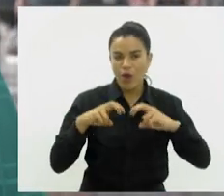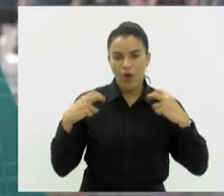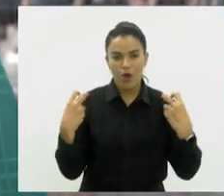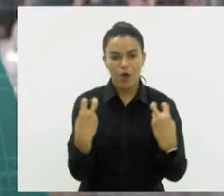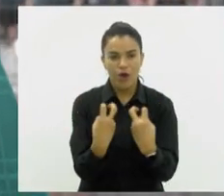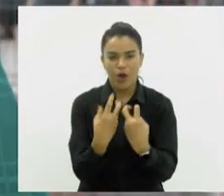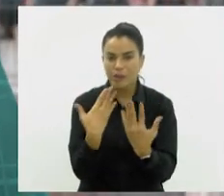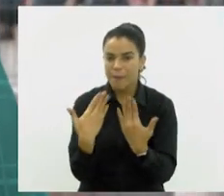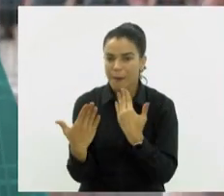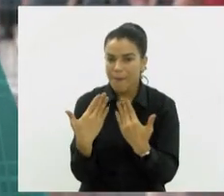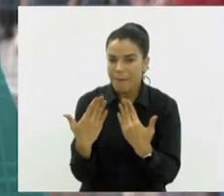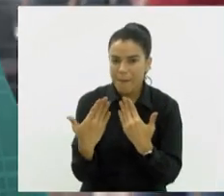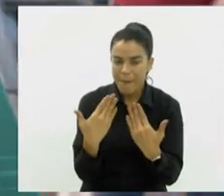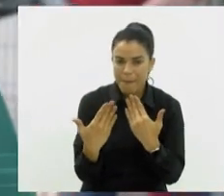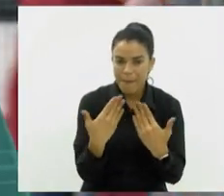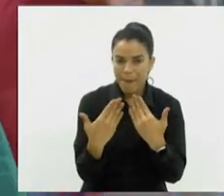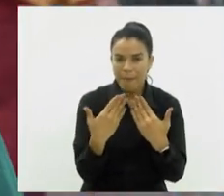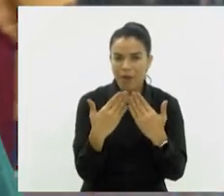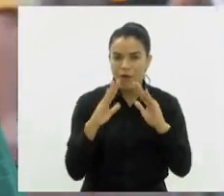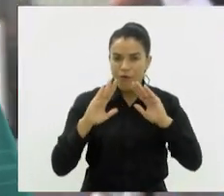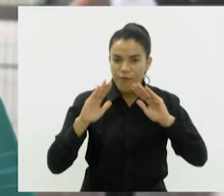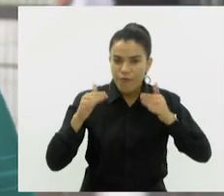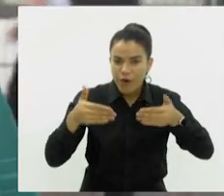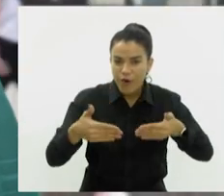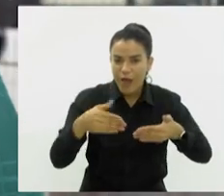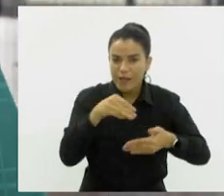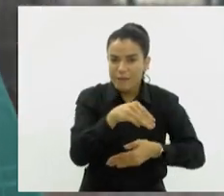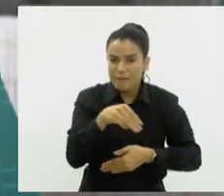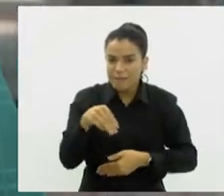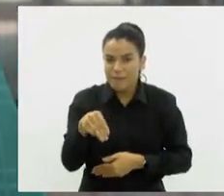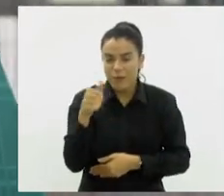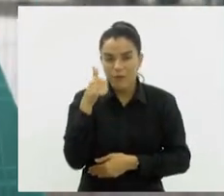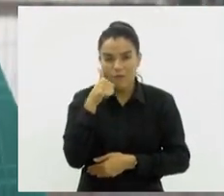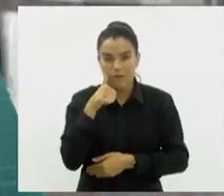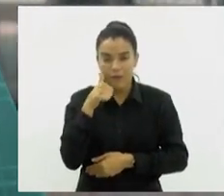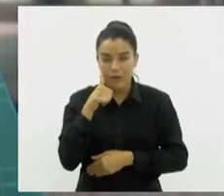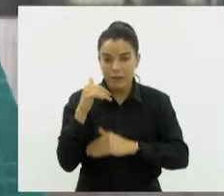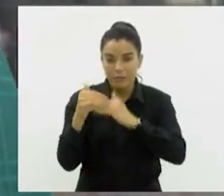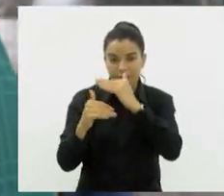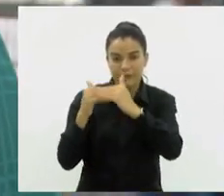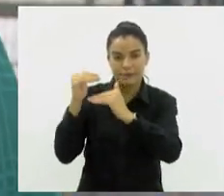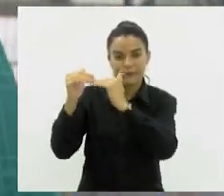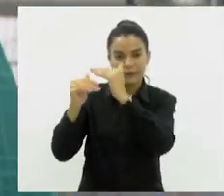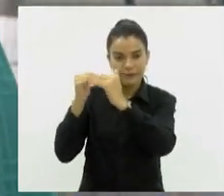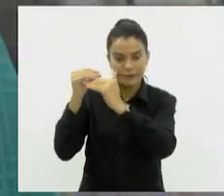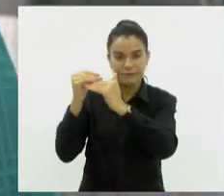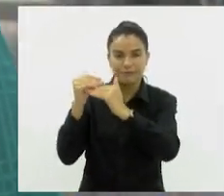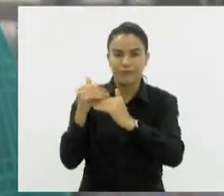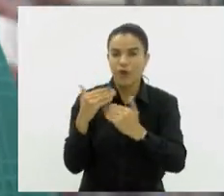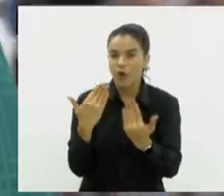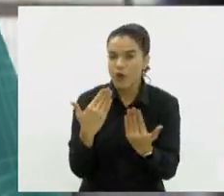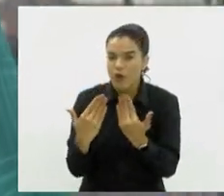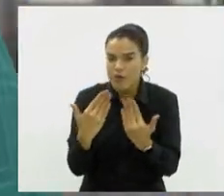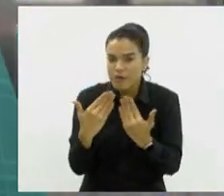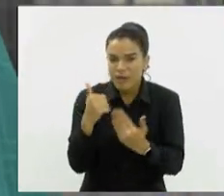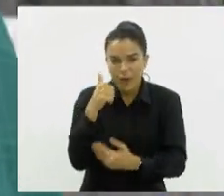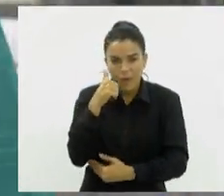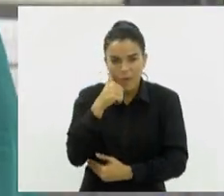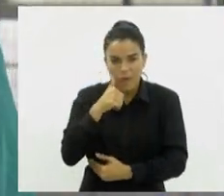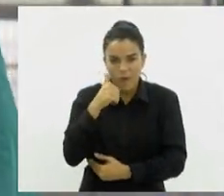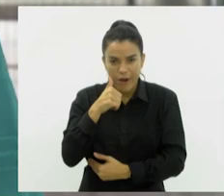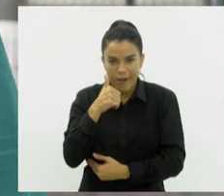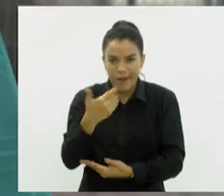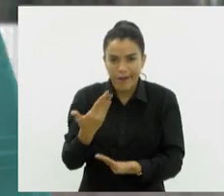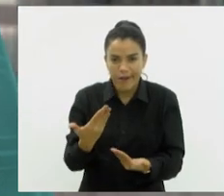conversa programas não só focados em mentoria feminina mas como desenvolvimento e conversar com mulheres desde os